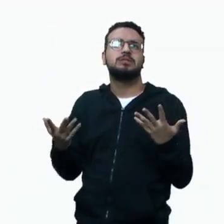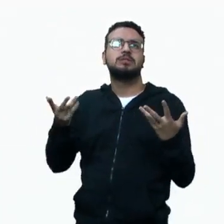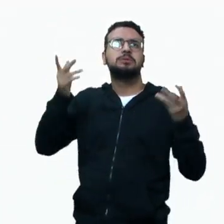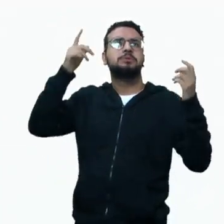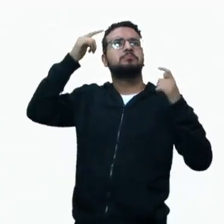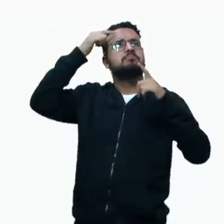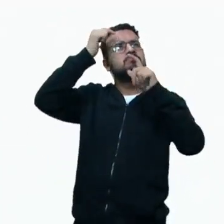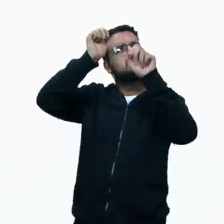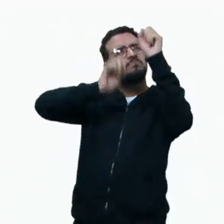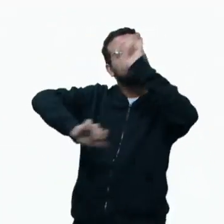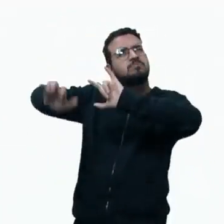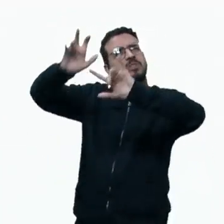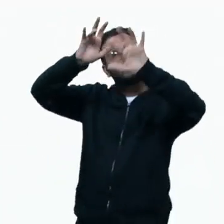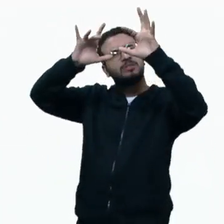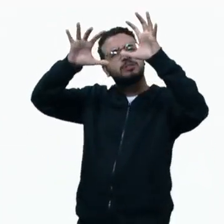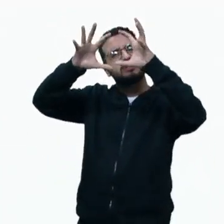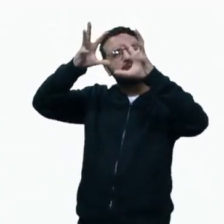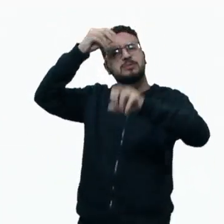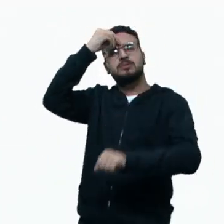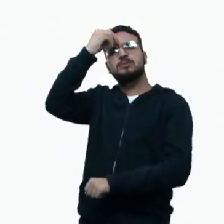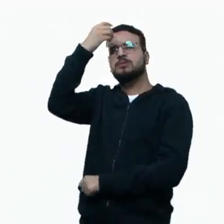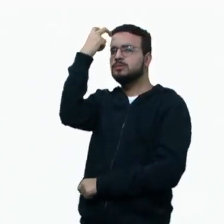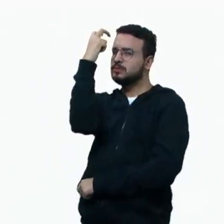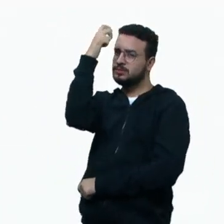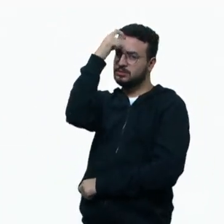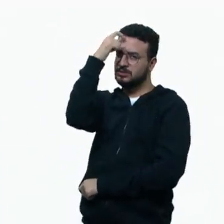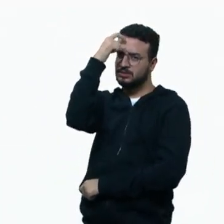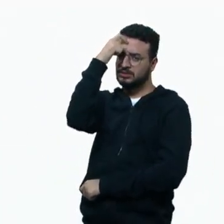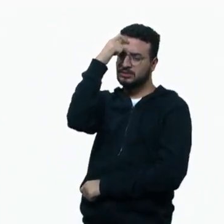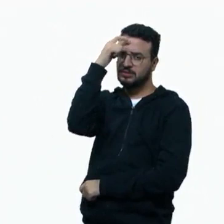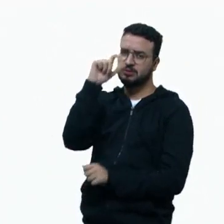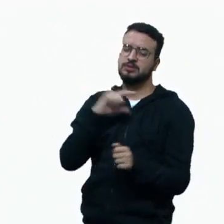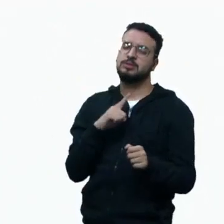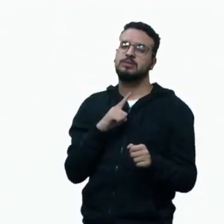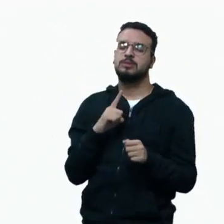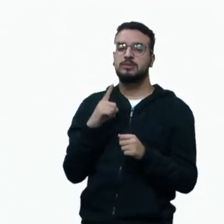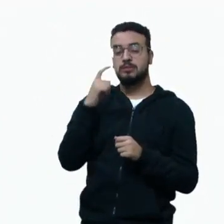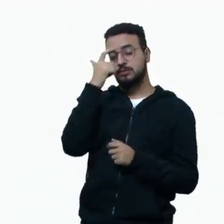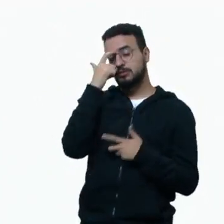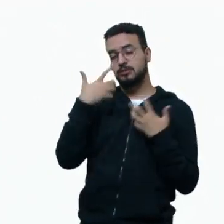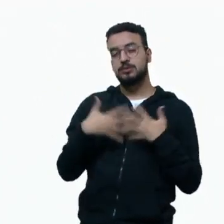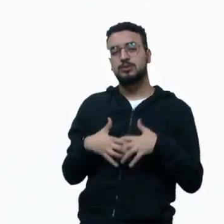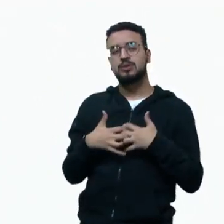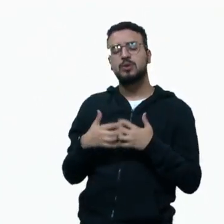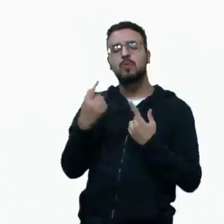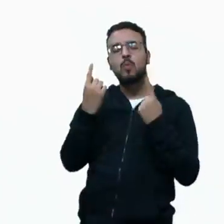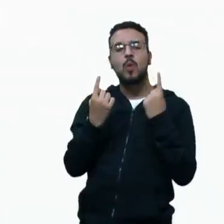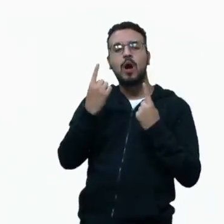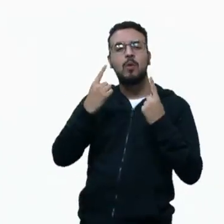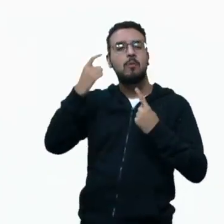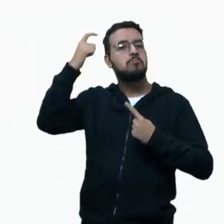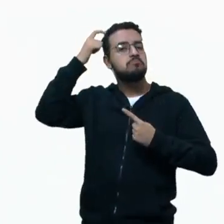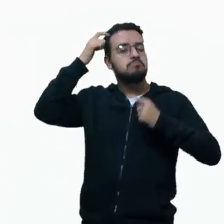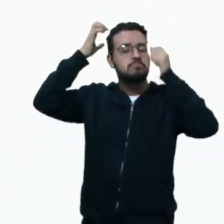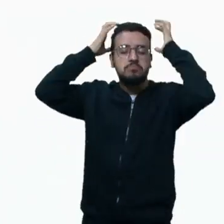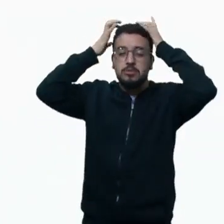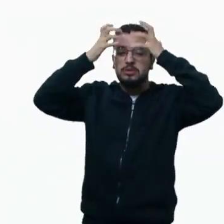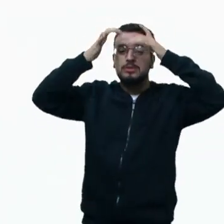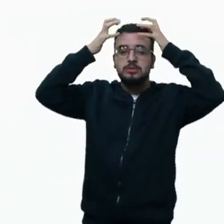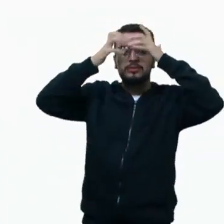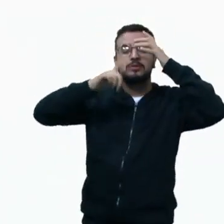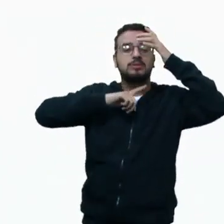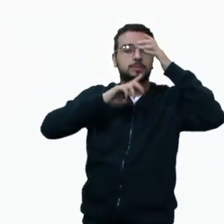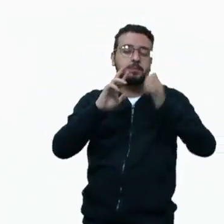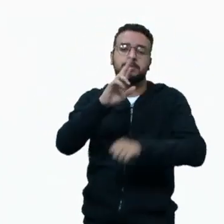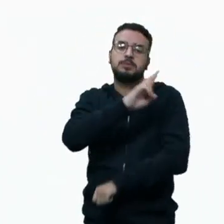quando você tem alguma memória, quando você faz um raciocínio, qual parte do cérebro que é responsável por aquilo? Então, é